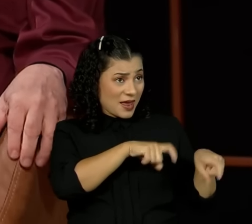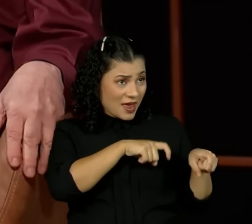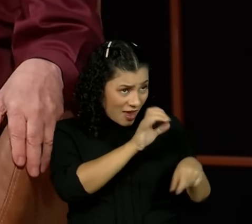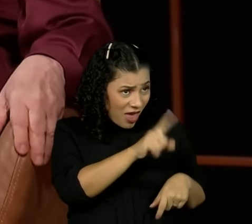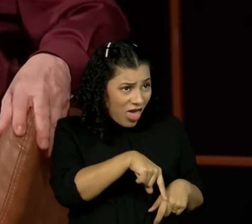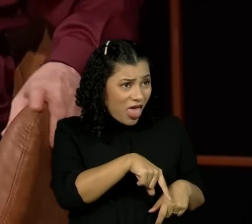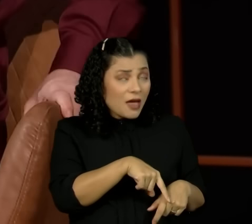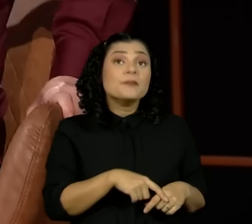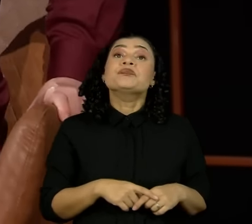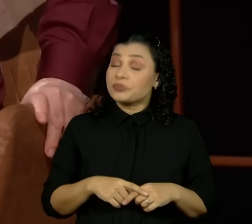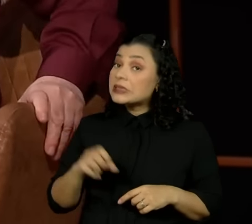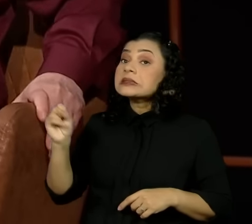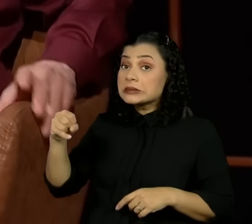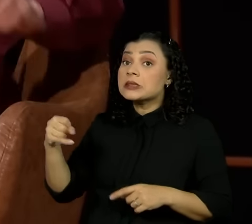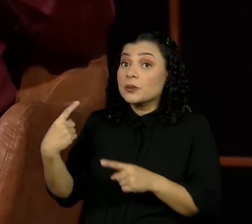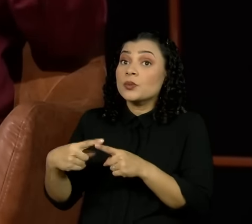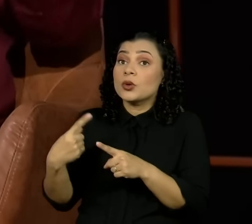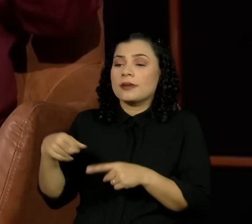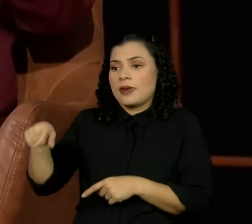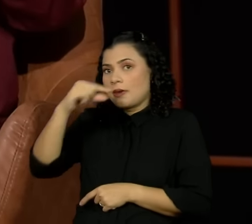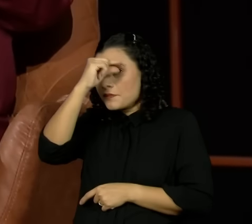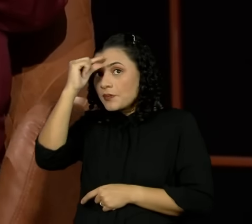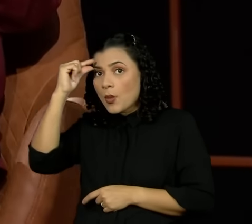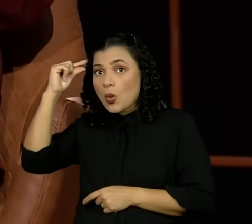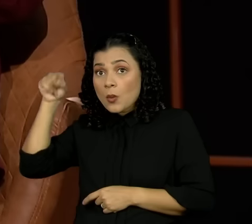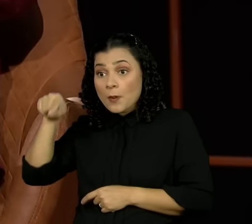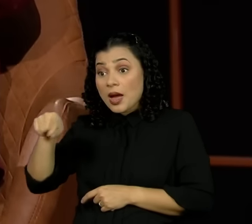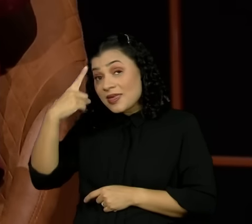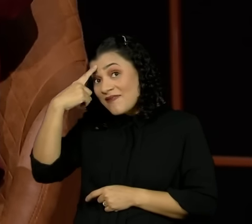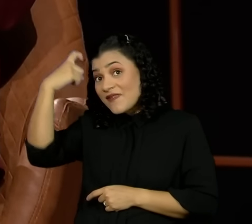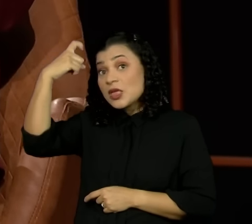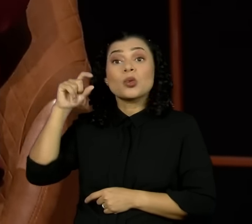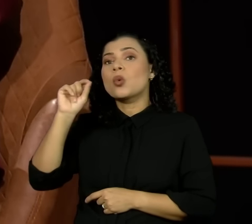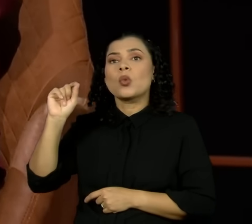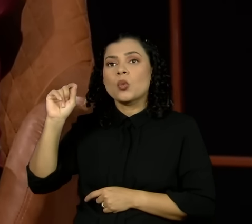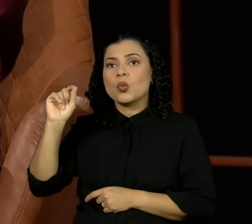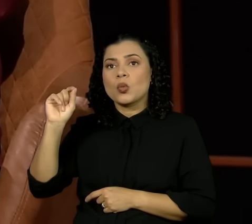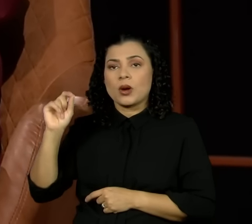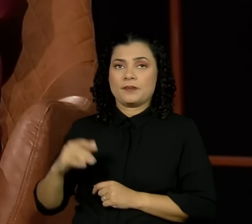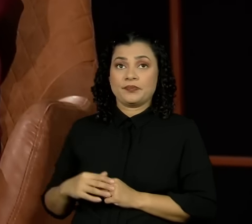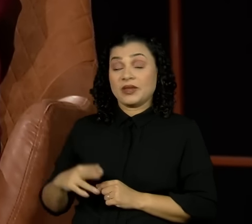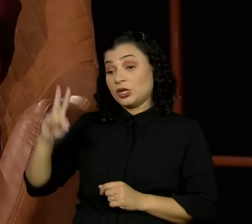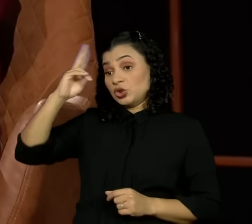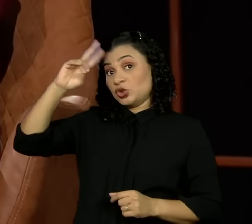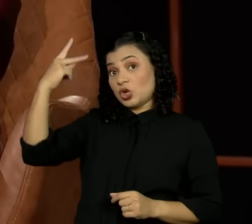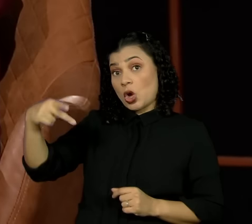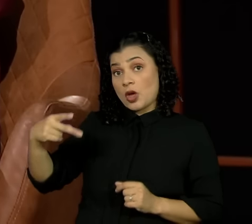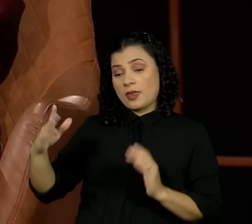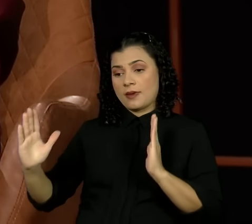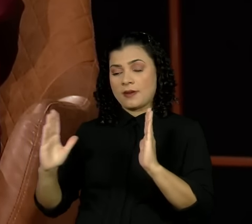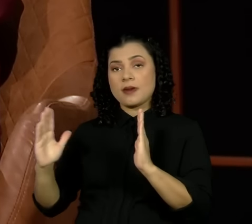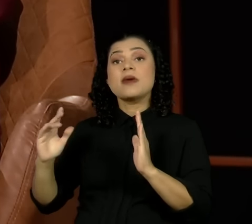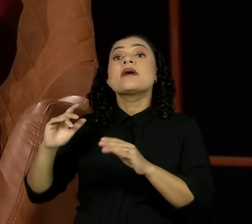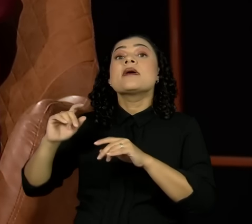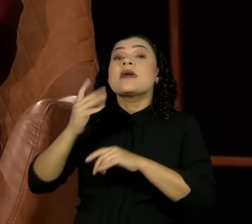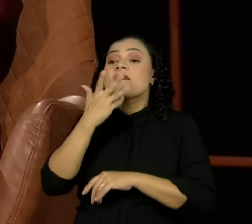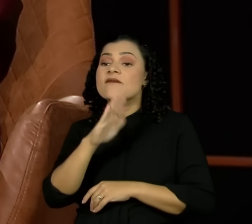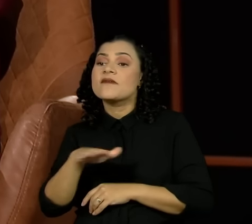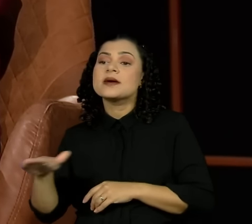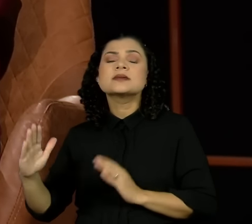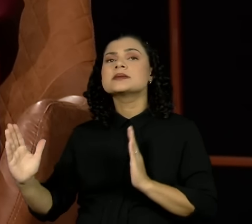Pelo seguinte, ele inventou, ele botou o ovo em pé do que é a infância, do que é o que a gente